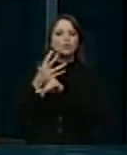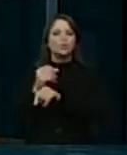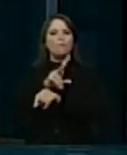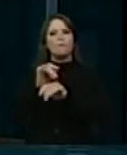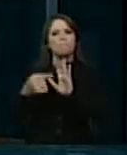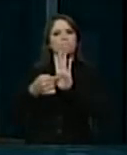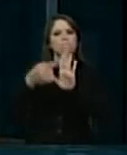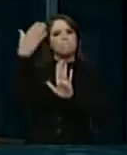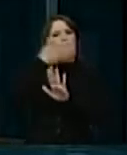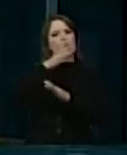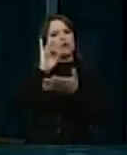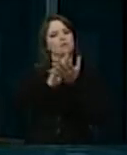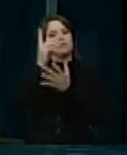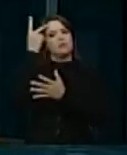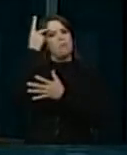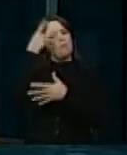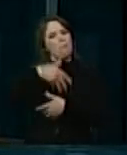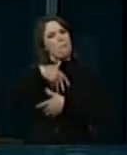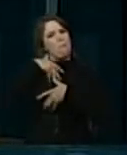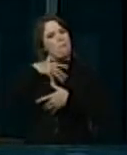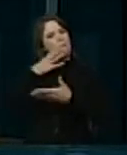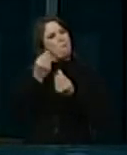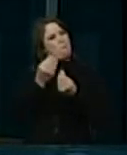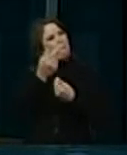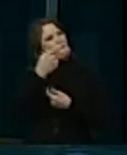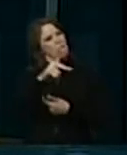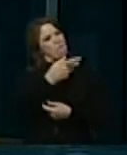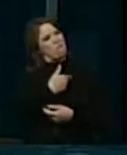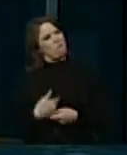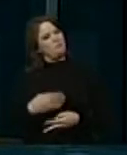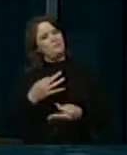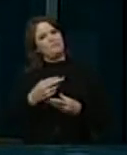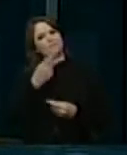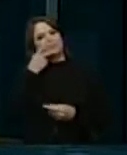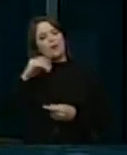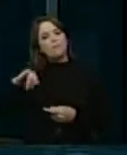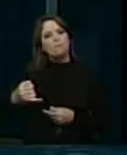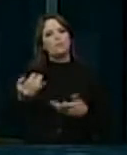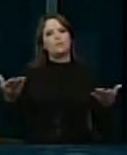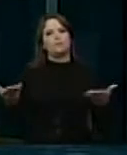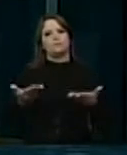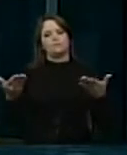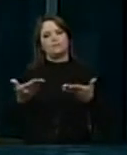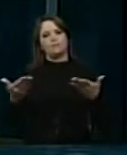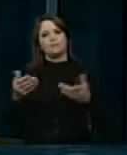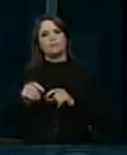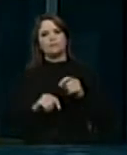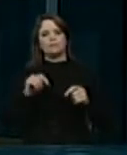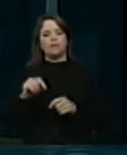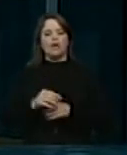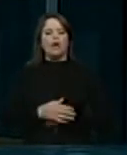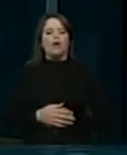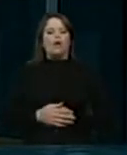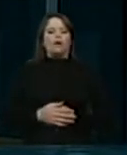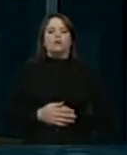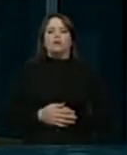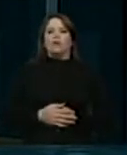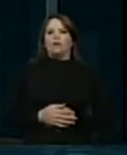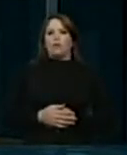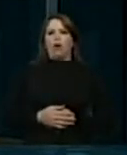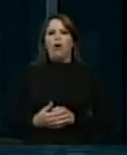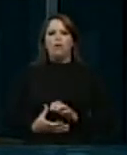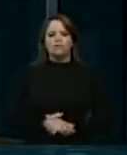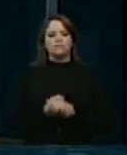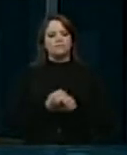isso. São Paulo se orgulha do seu governador e quero aproveitar essa oportunidade e cumprimentar